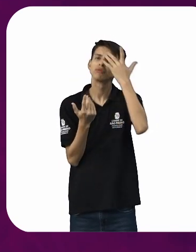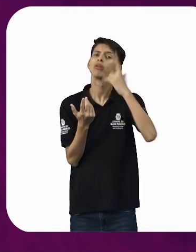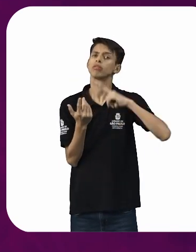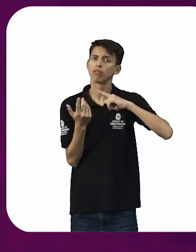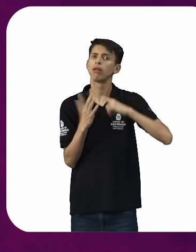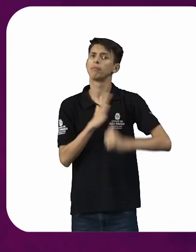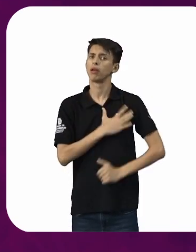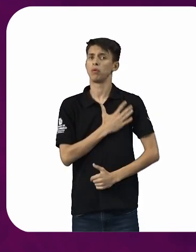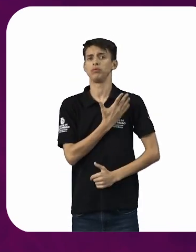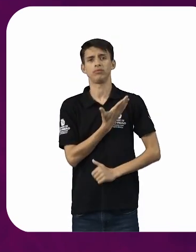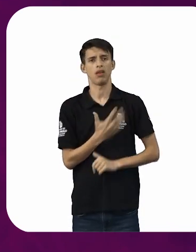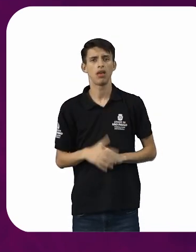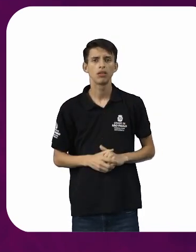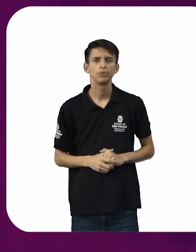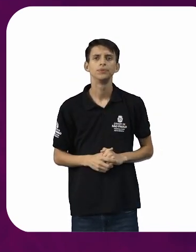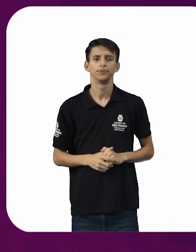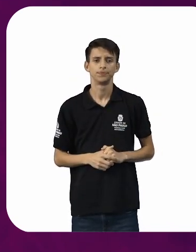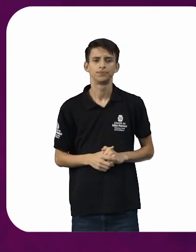fatores